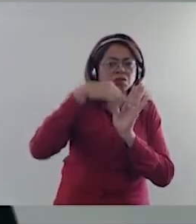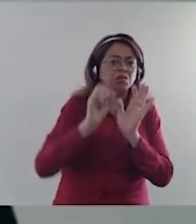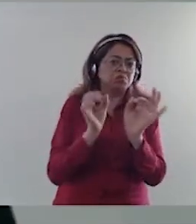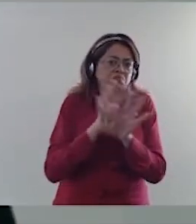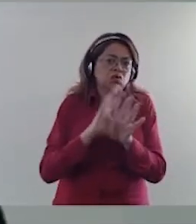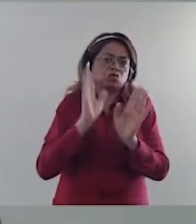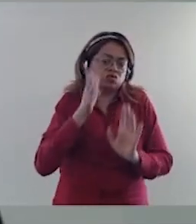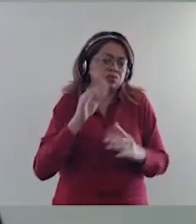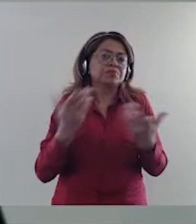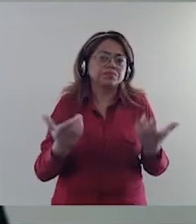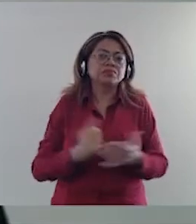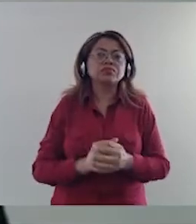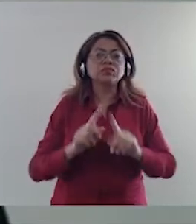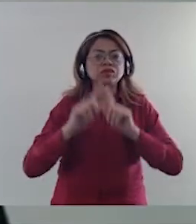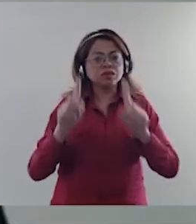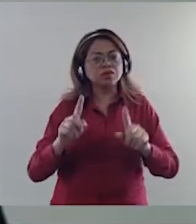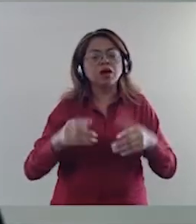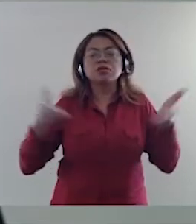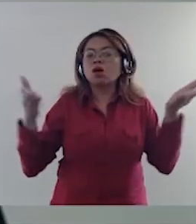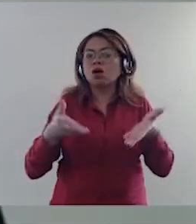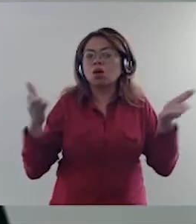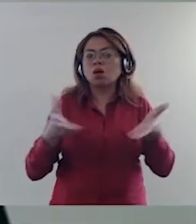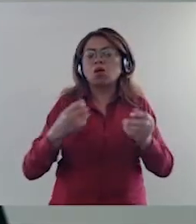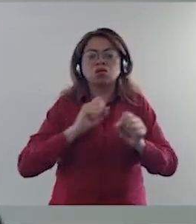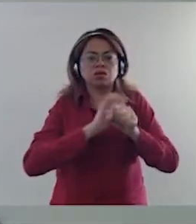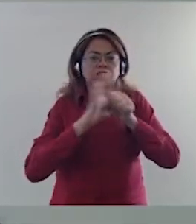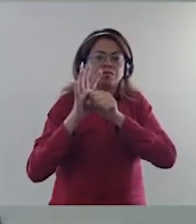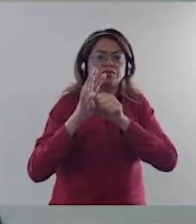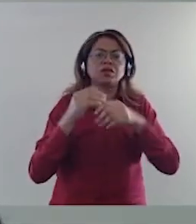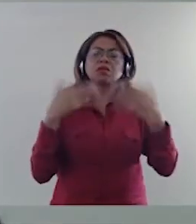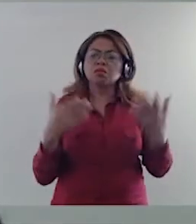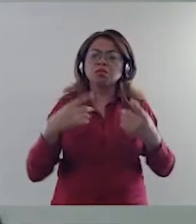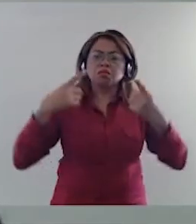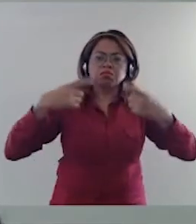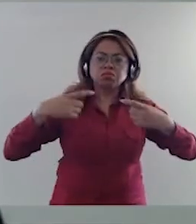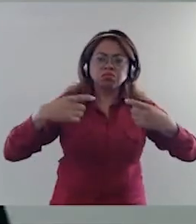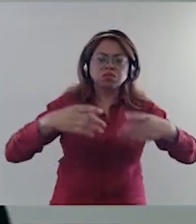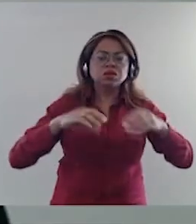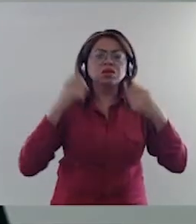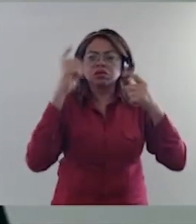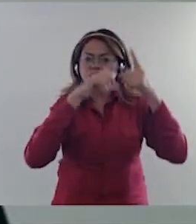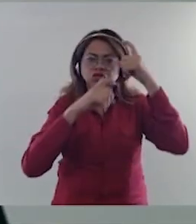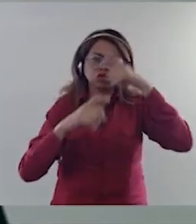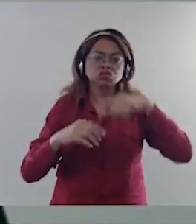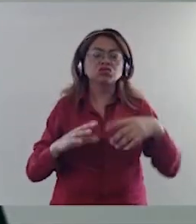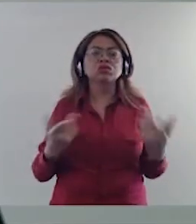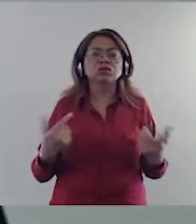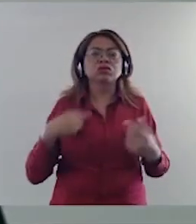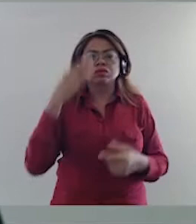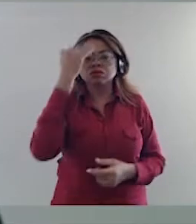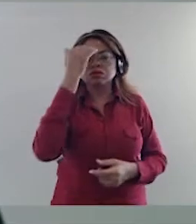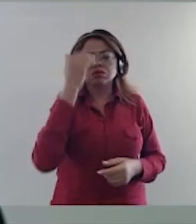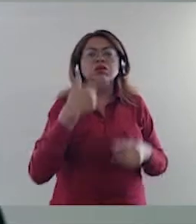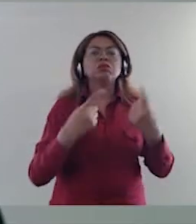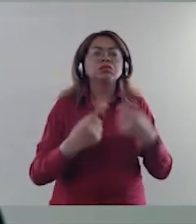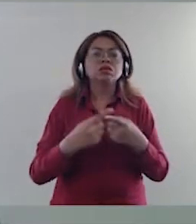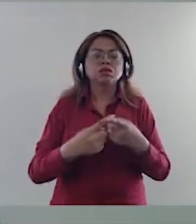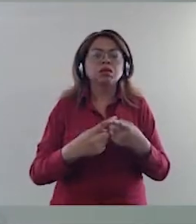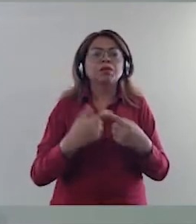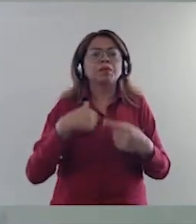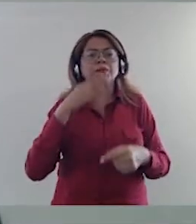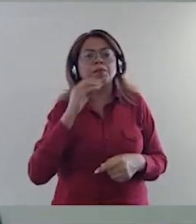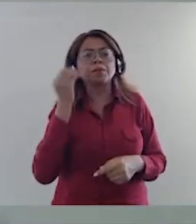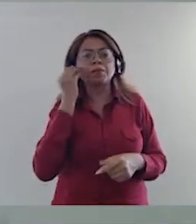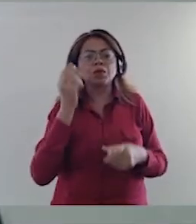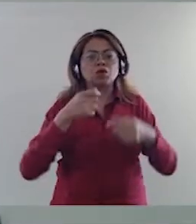Mas, diante desse quadro atual, não há nenhuma discussão quanto à sua aplicação da onerosidade excessiva aos